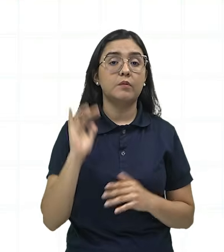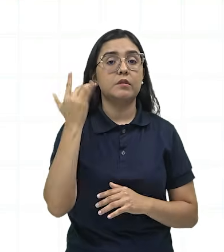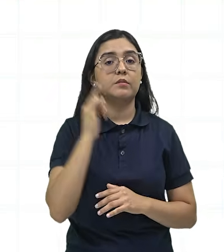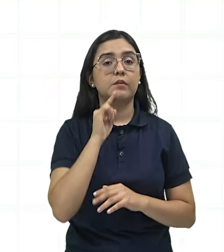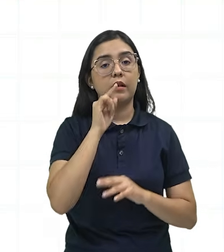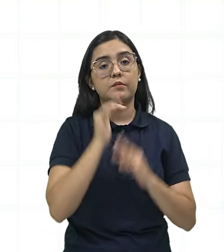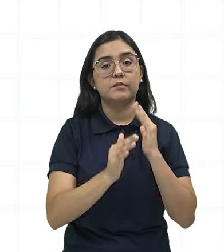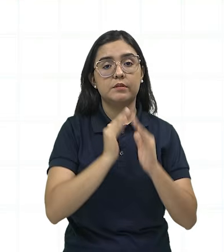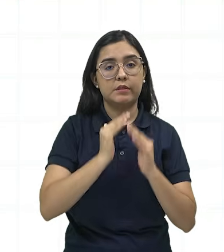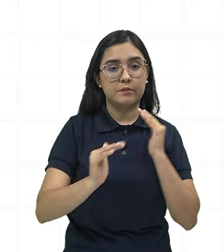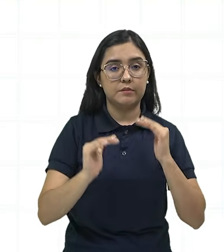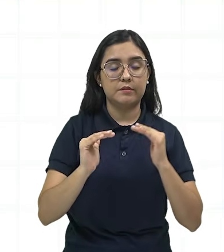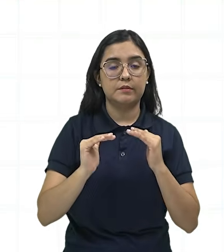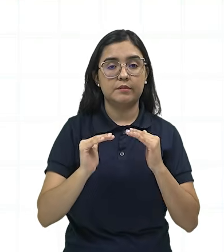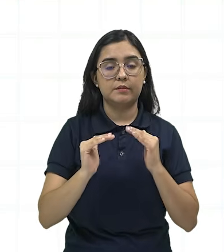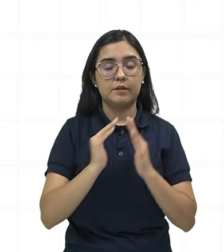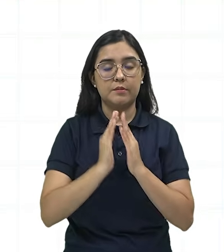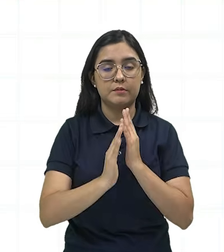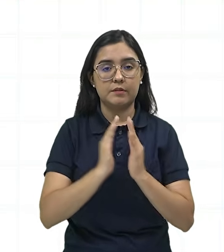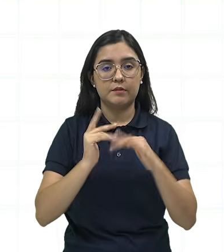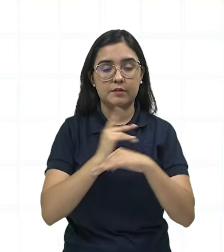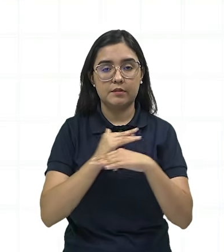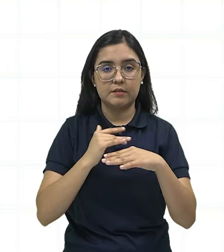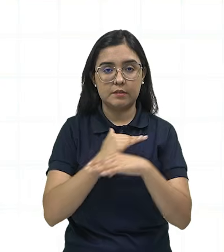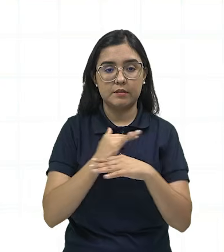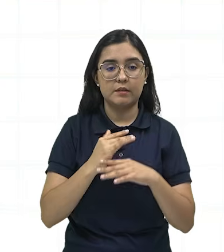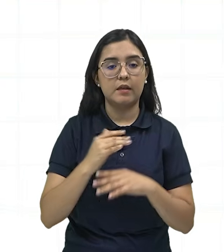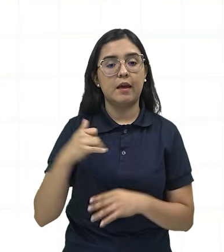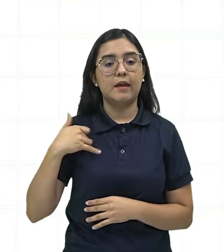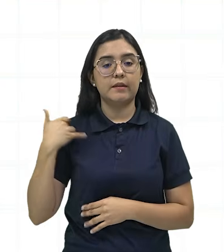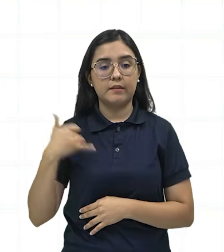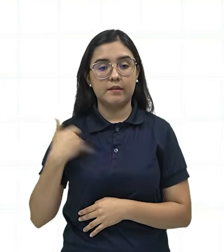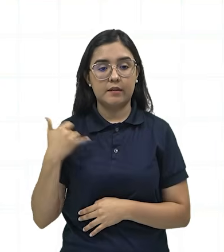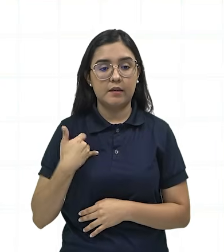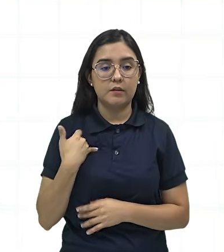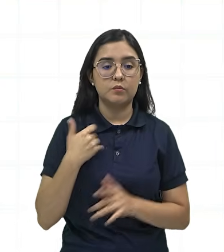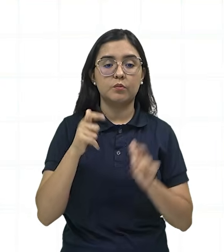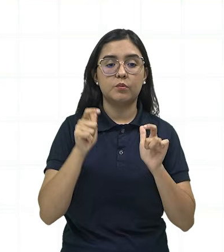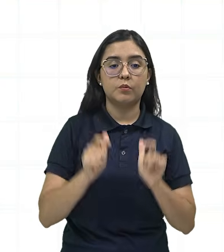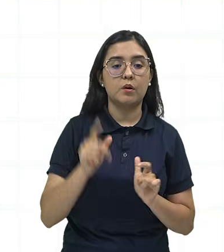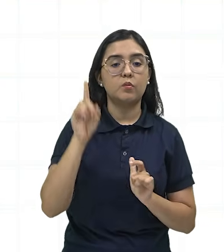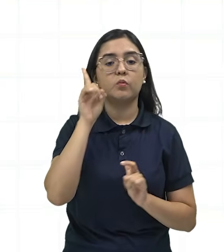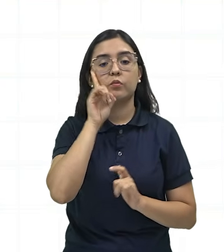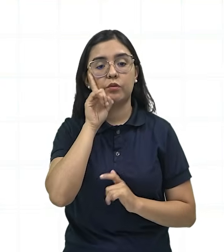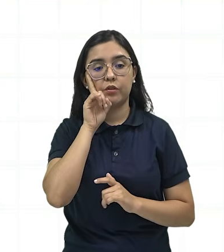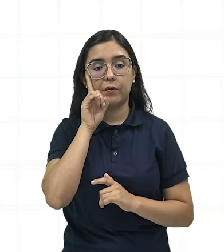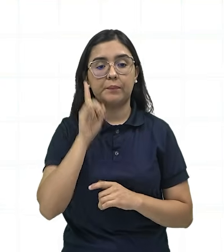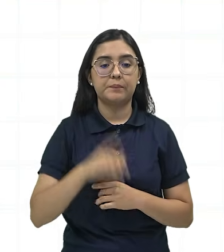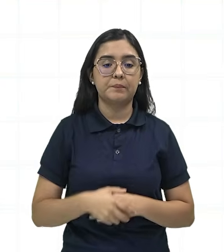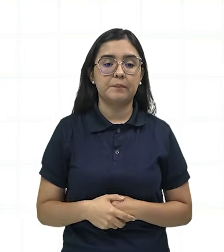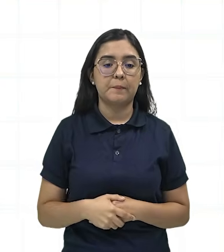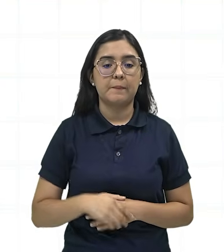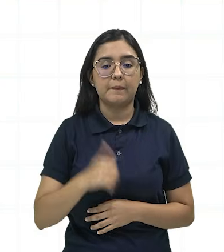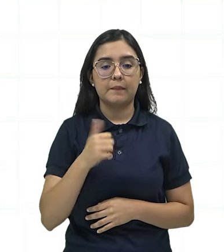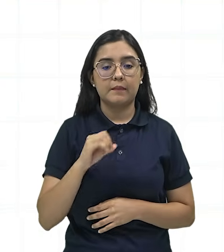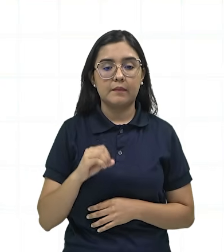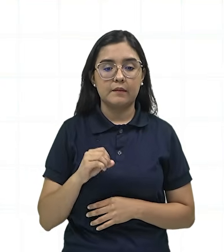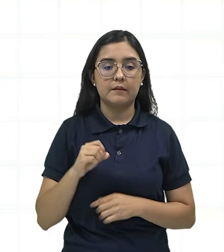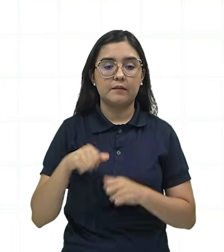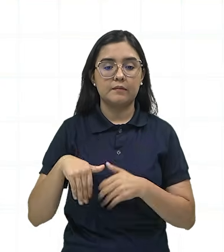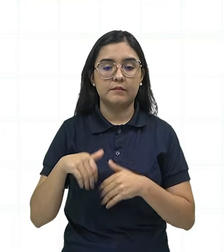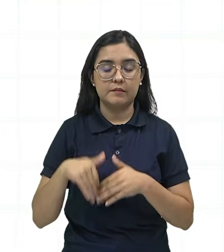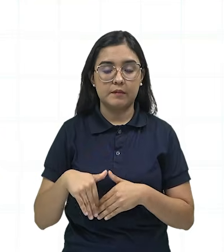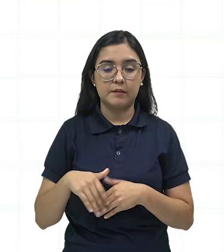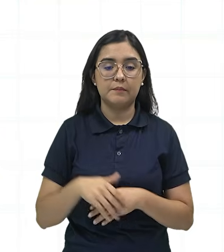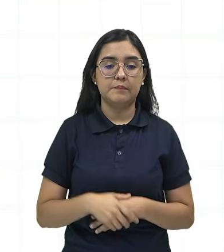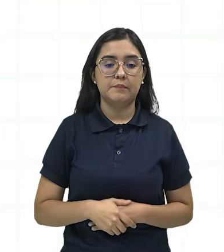cidade, e aí da idade dela, né? O local, o dia, né? Aqui, ó, 10 de setembro, nós